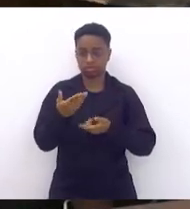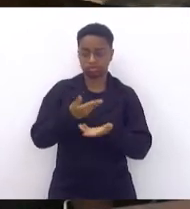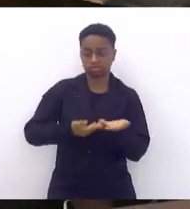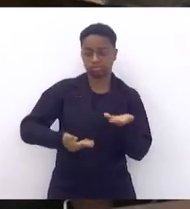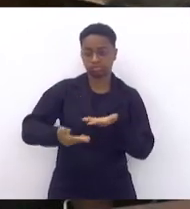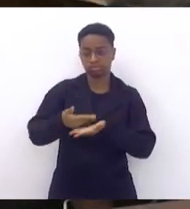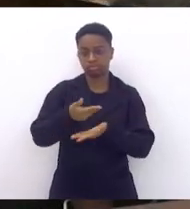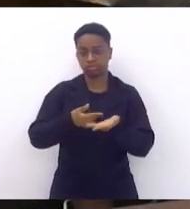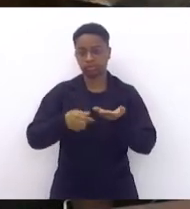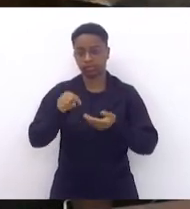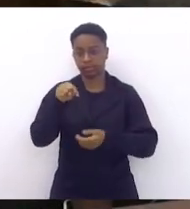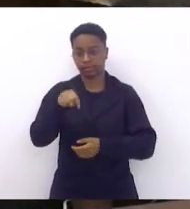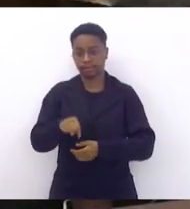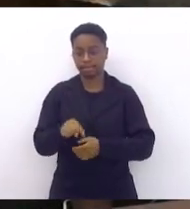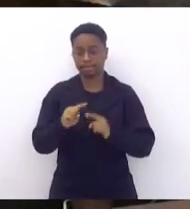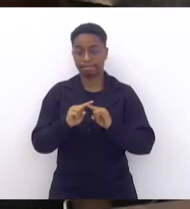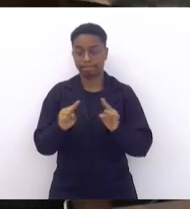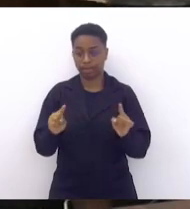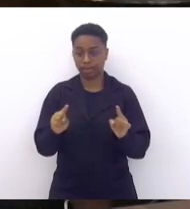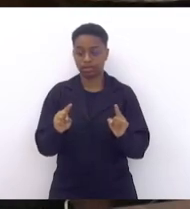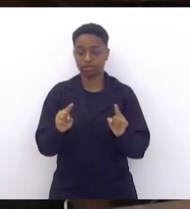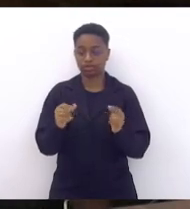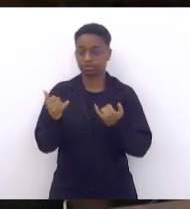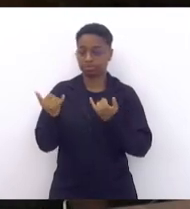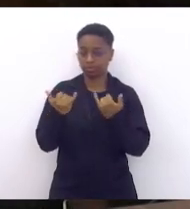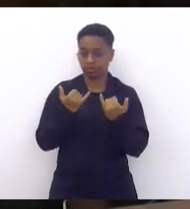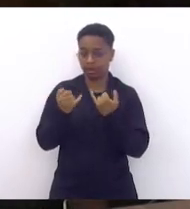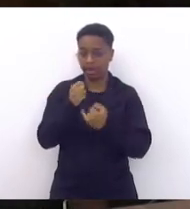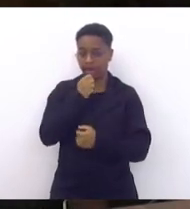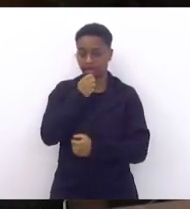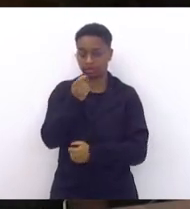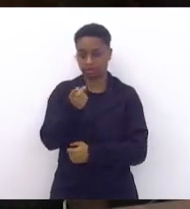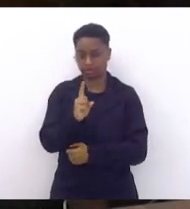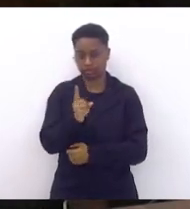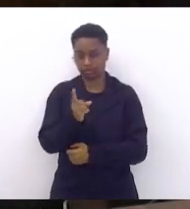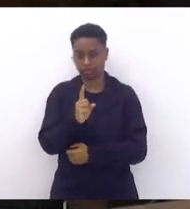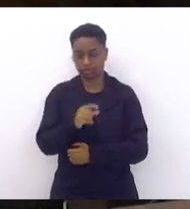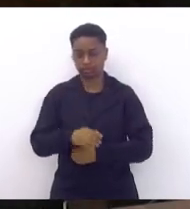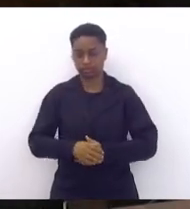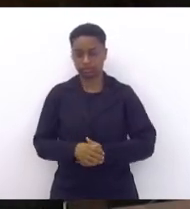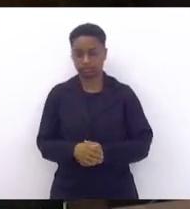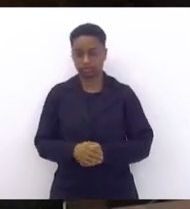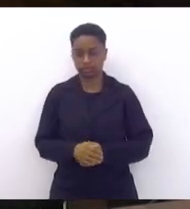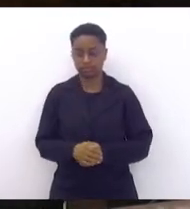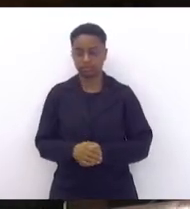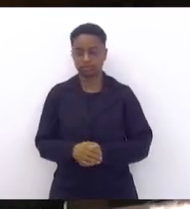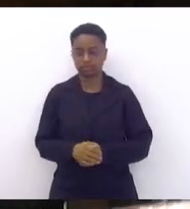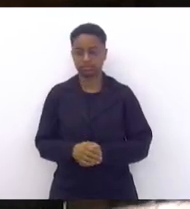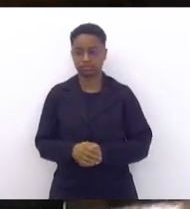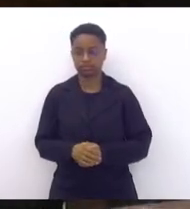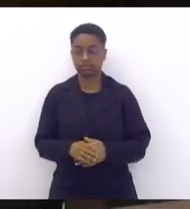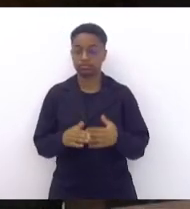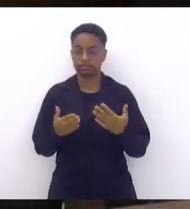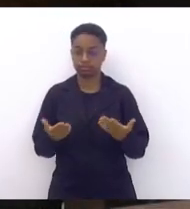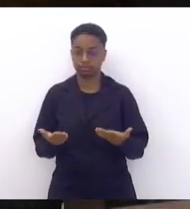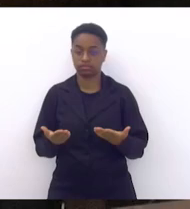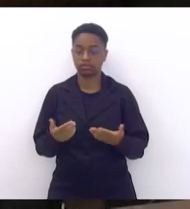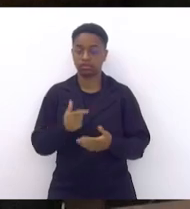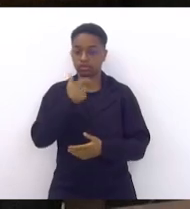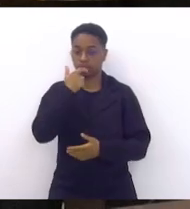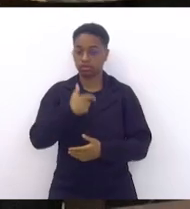casa, mas a informação que eu tenho que não foi. E na qualidade de presidente da